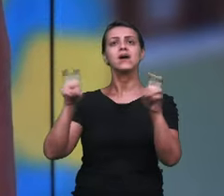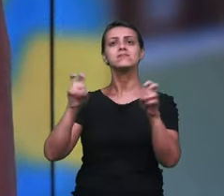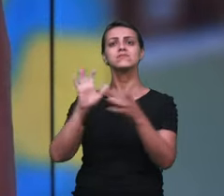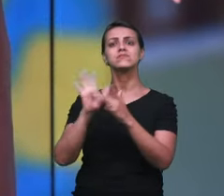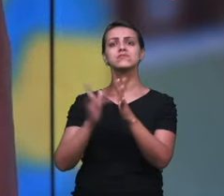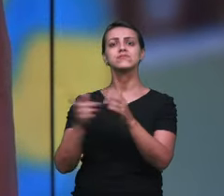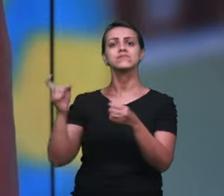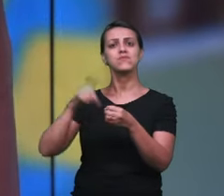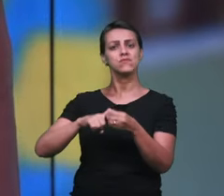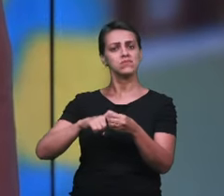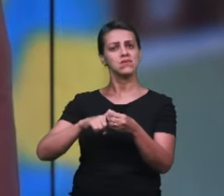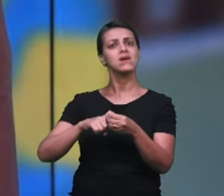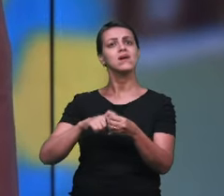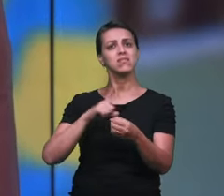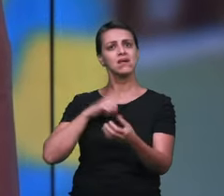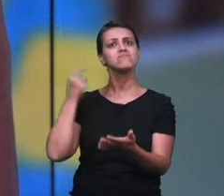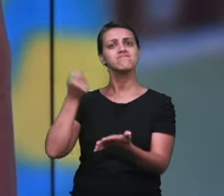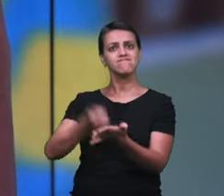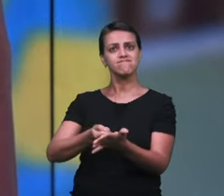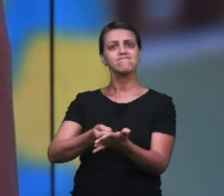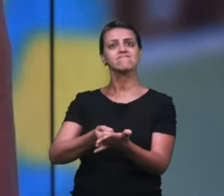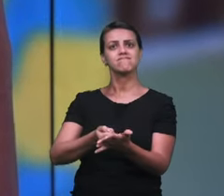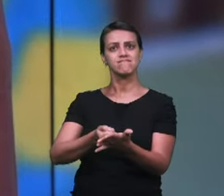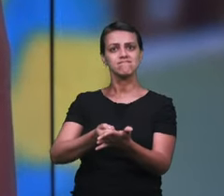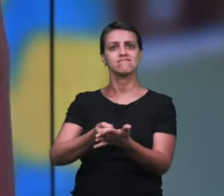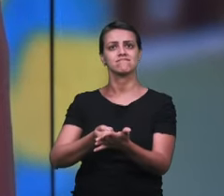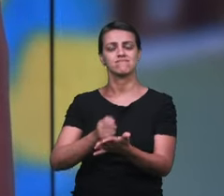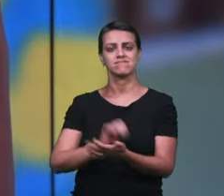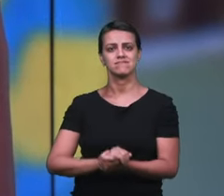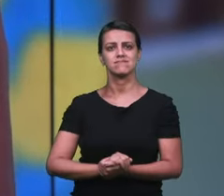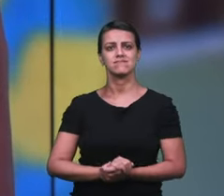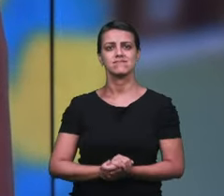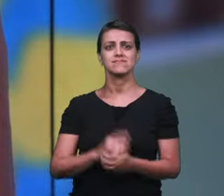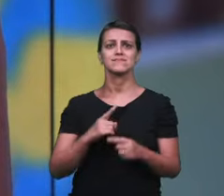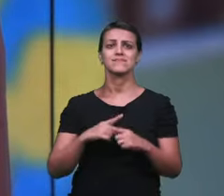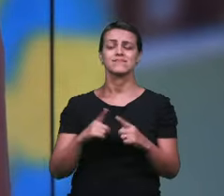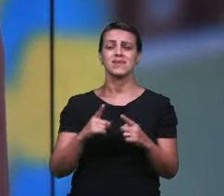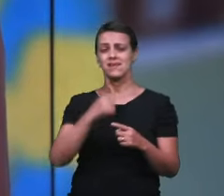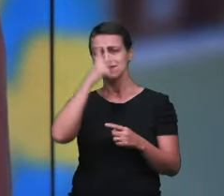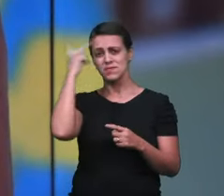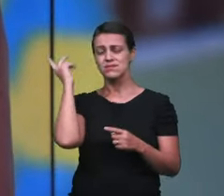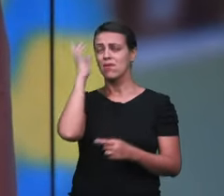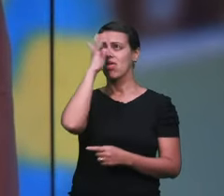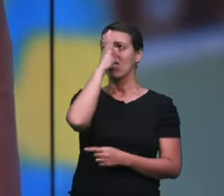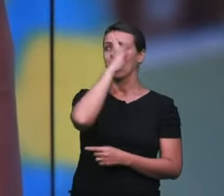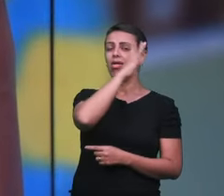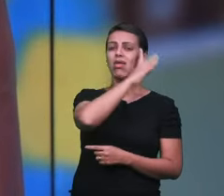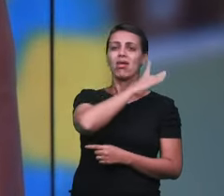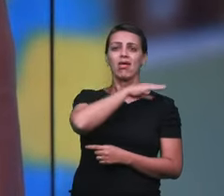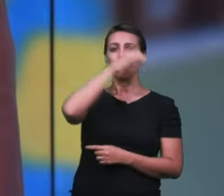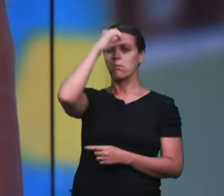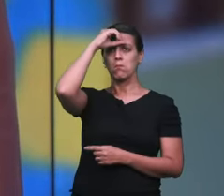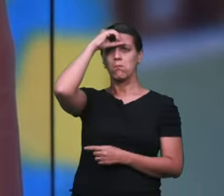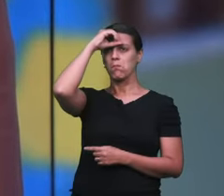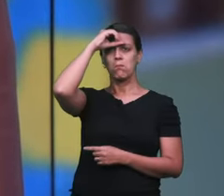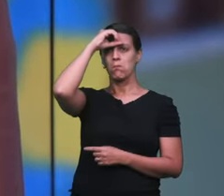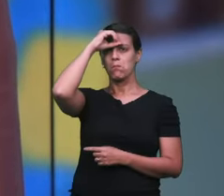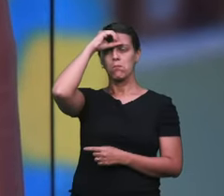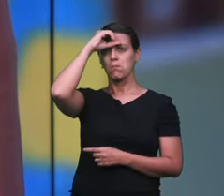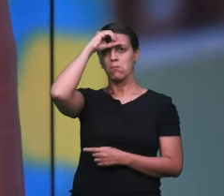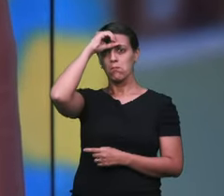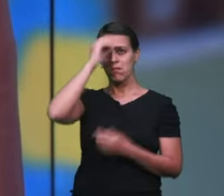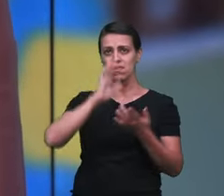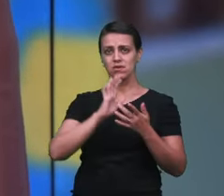se cumprindo. E muitos nem estão se dando conta disso. E nem deixam Jesus nascer no seu